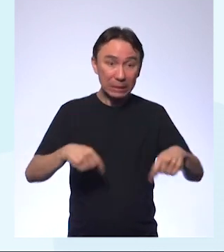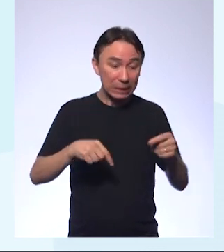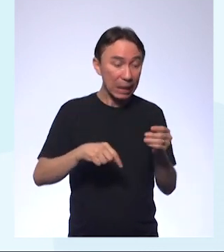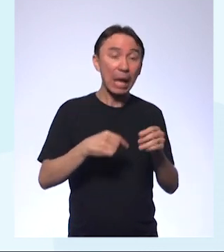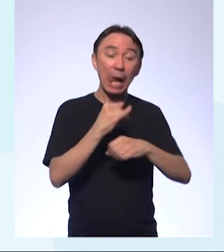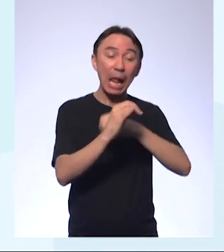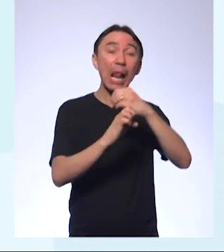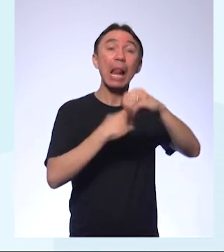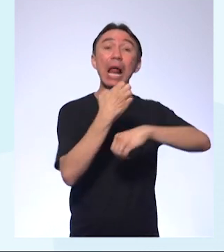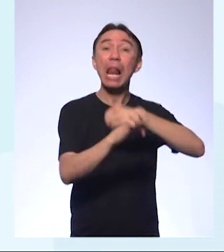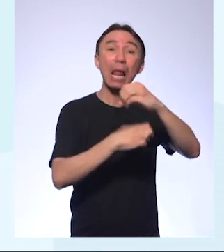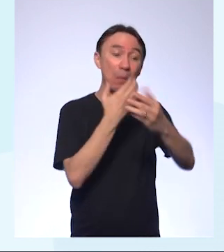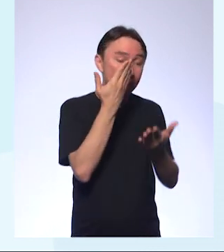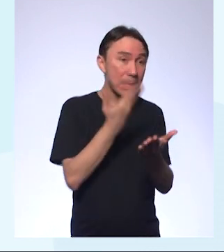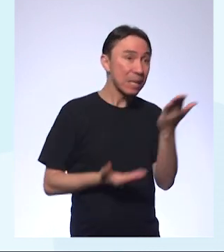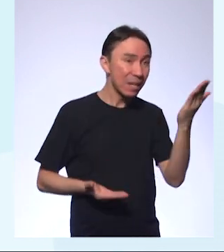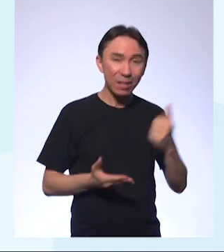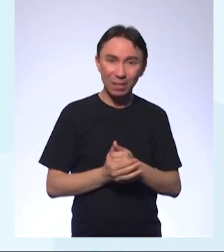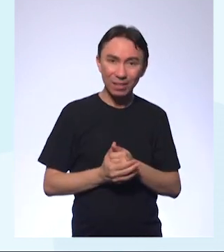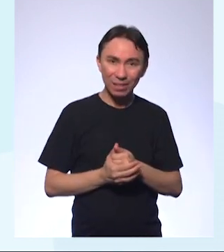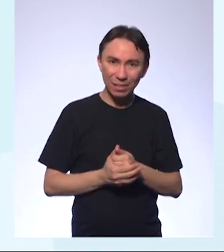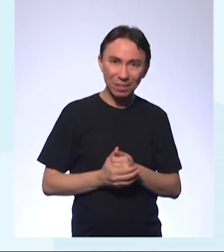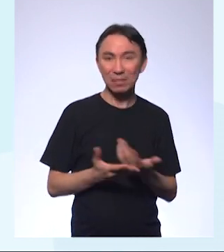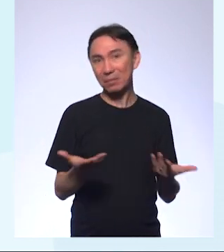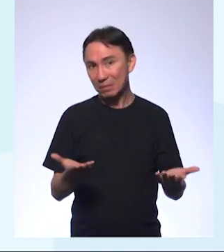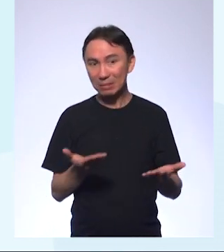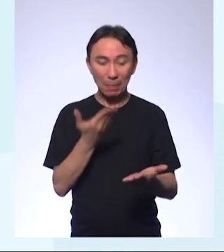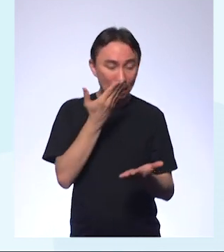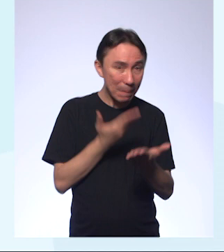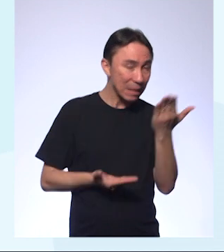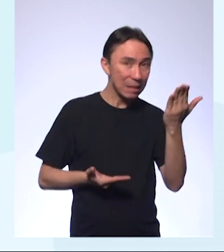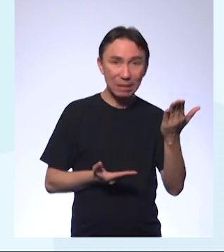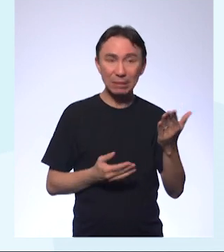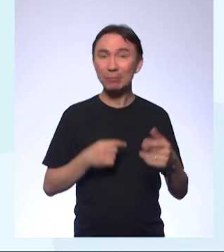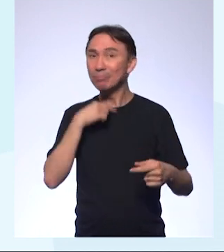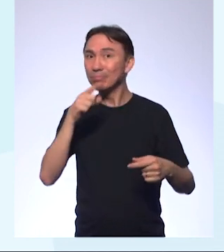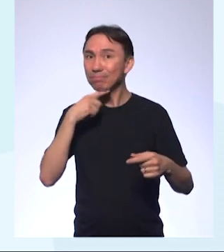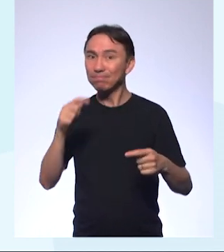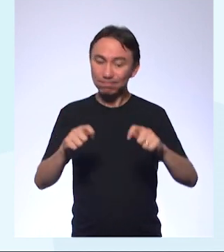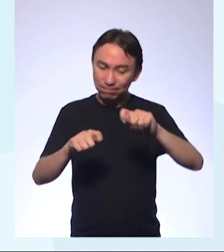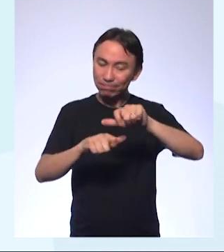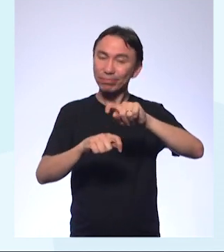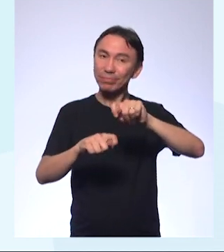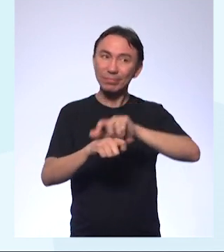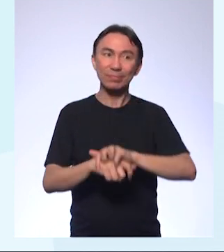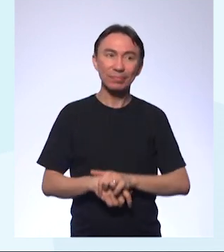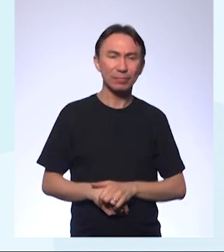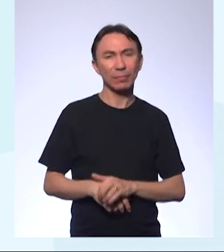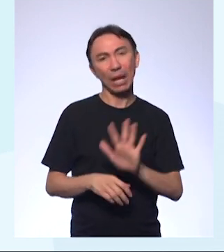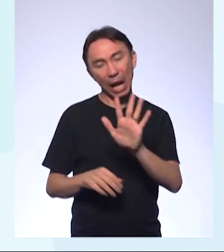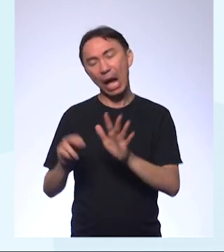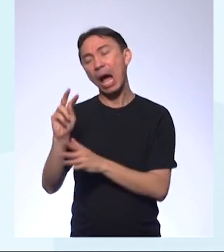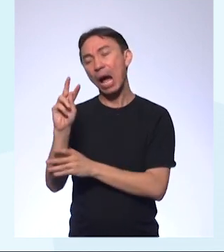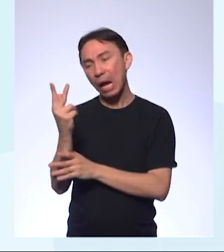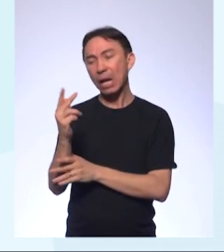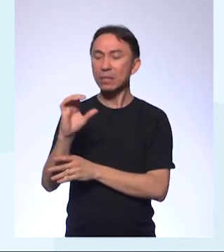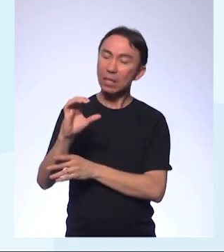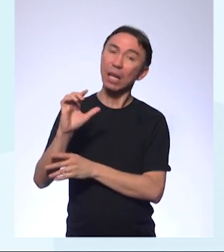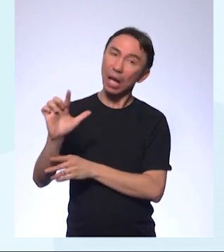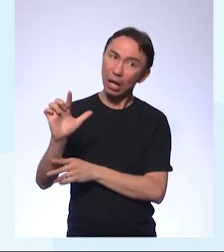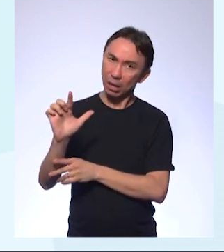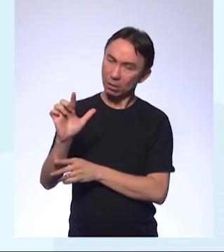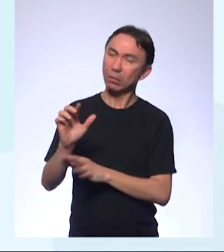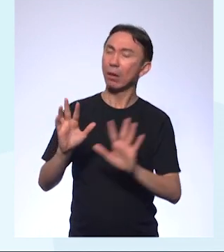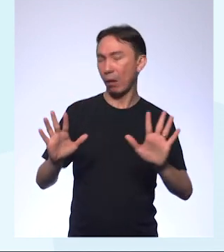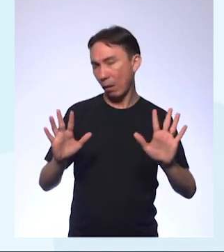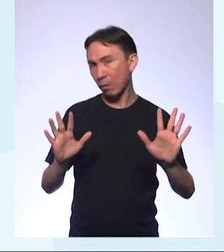perder elétron numa ligação covalente. Então é uma coisa a se pensar aqui. E o HCl não, aí é diferente, porque o HCl, ambos